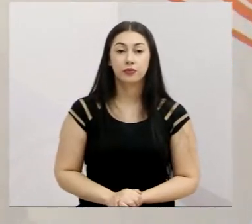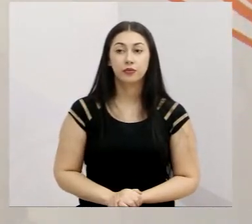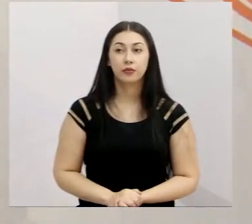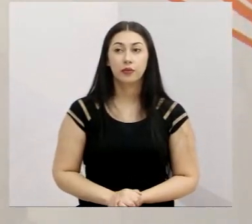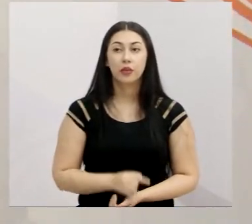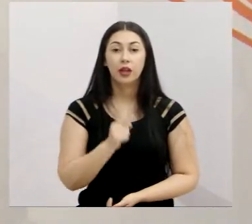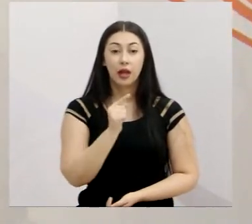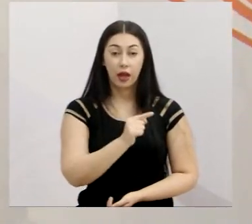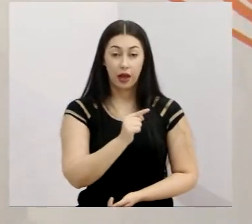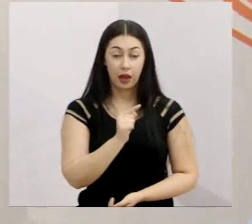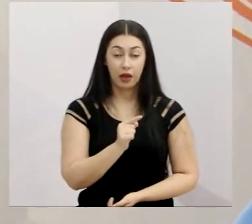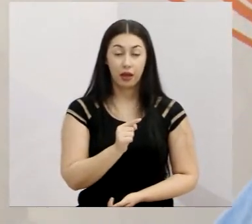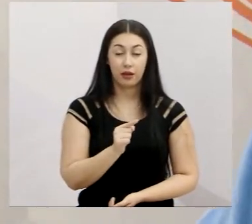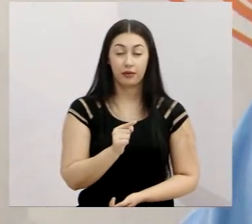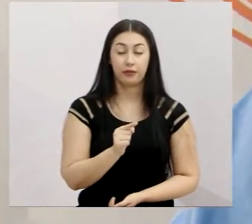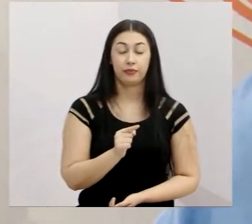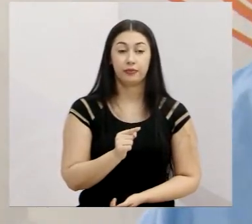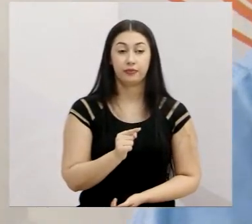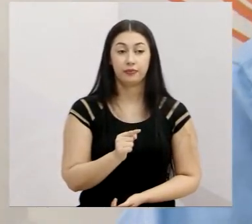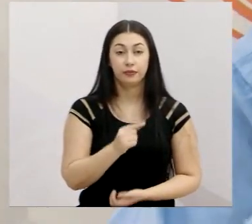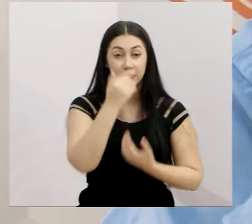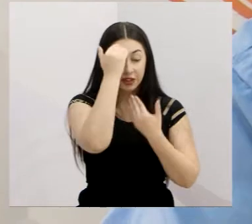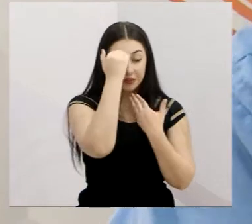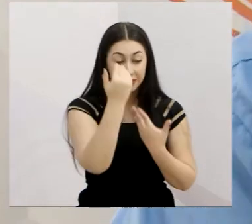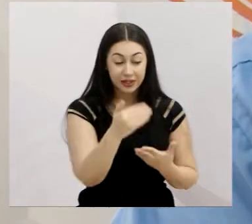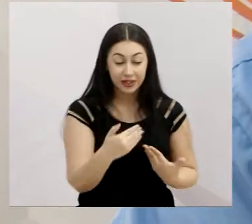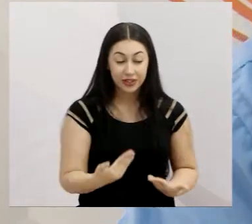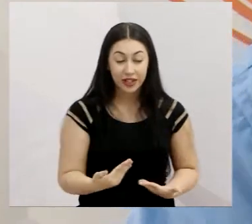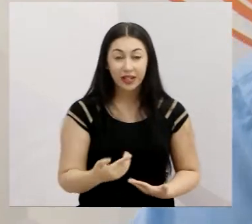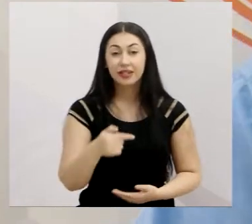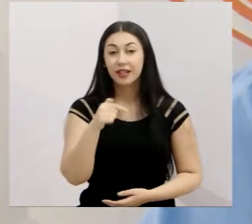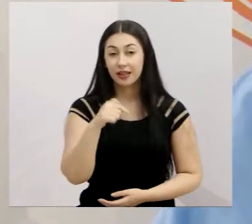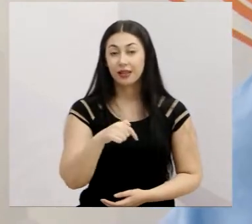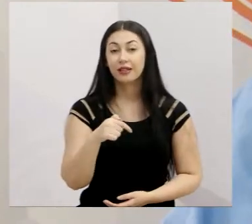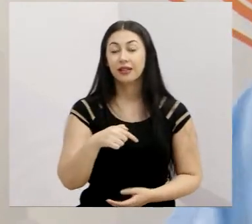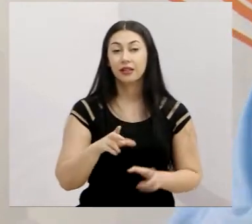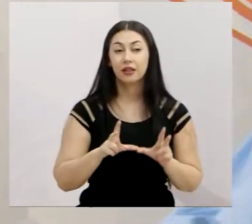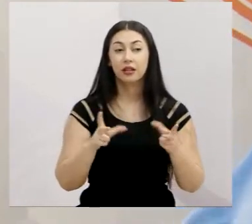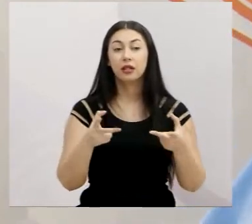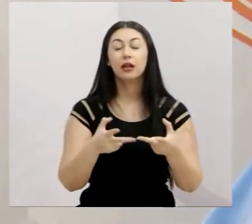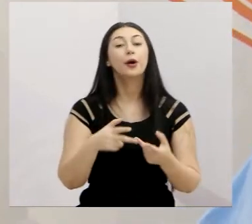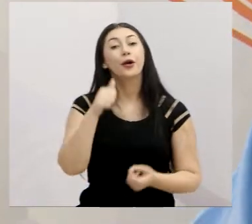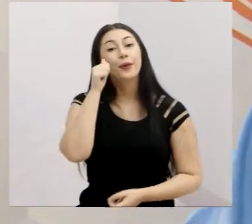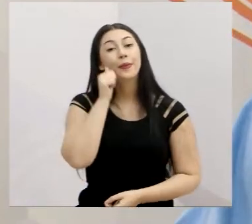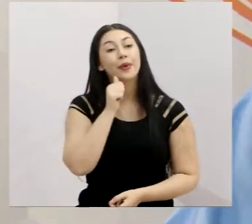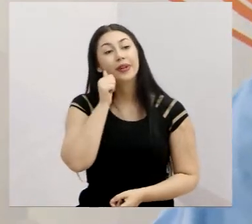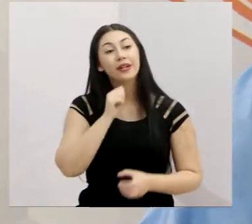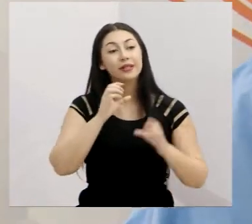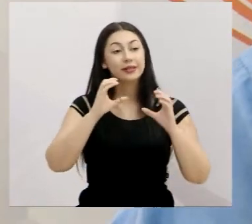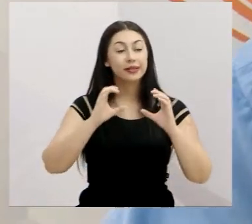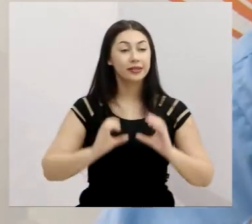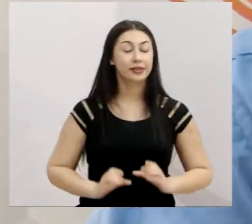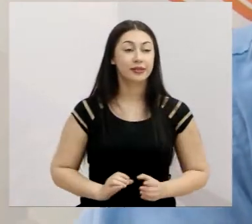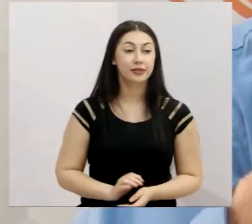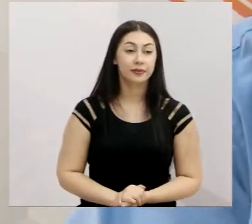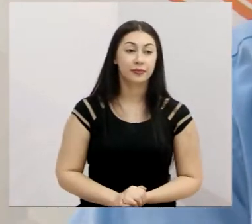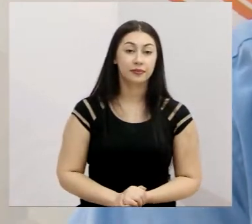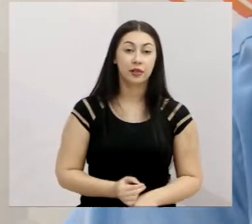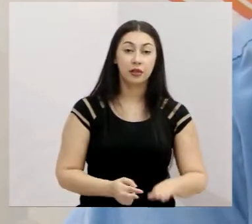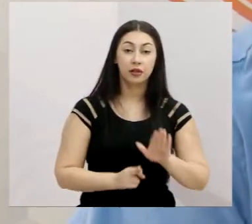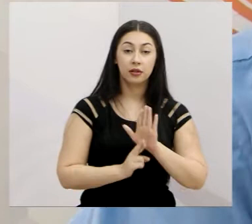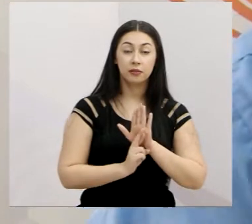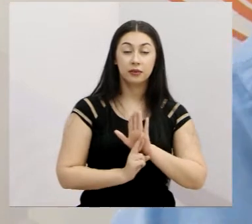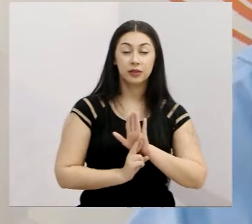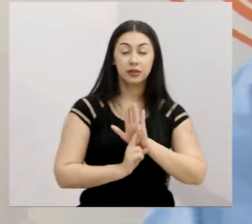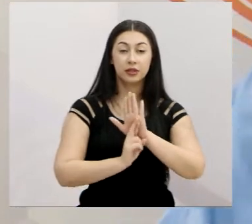vai ser a minha almejada aqui na Câmara com uma mulher cidadã Ela Vai